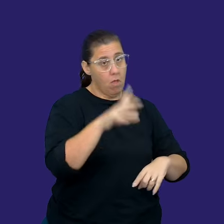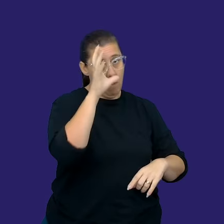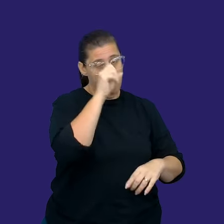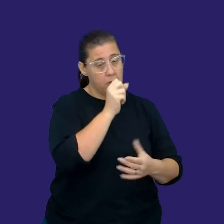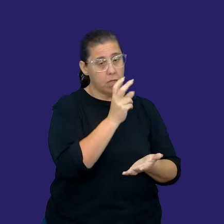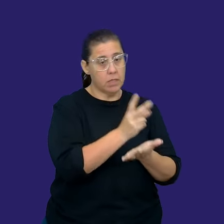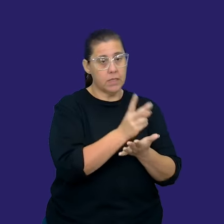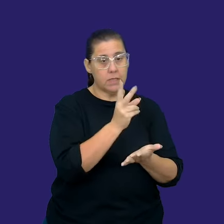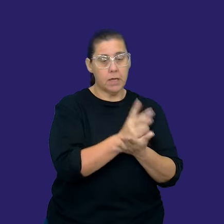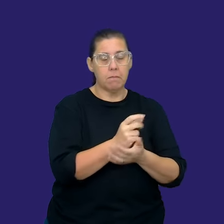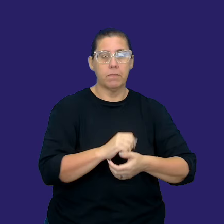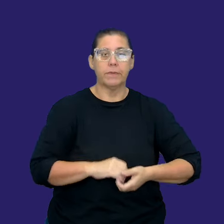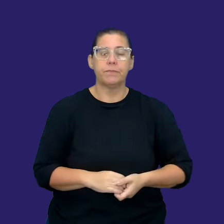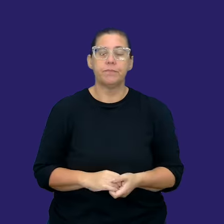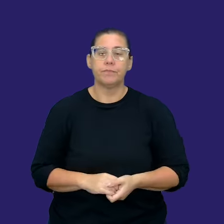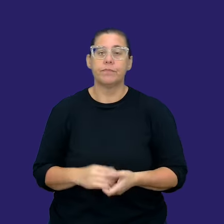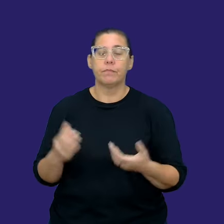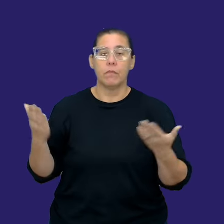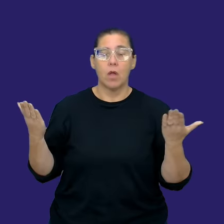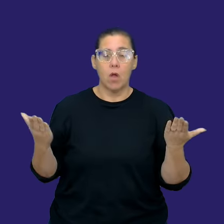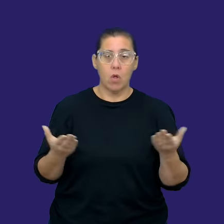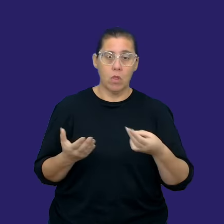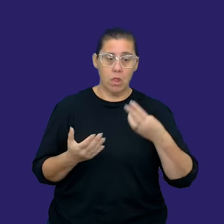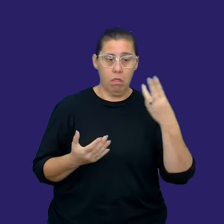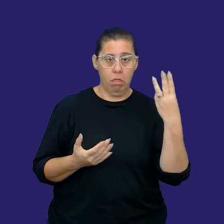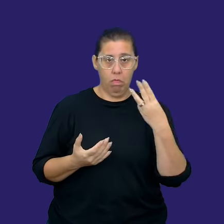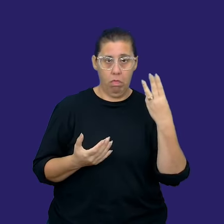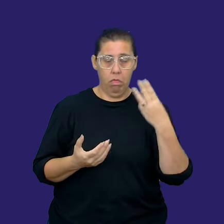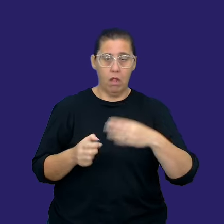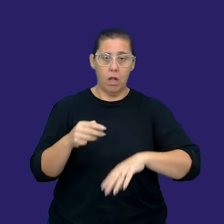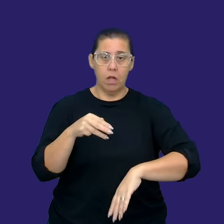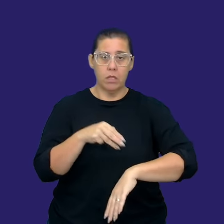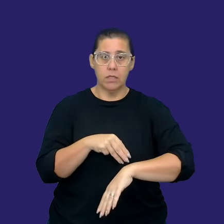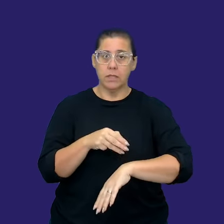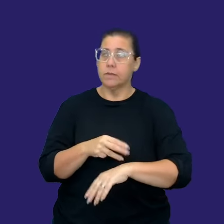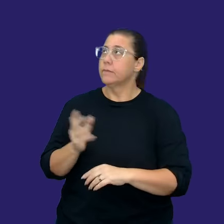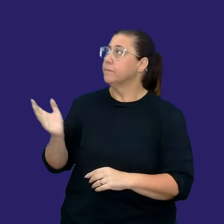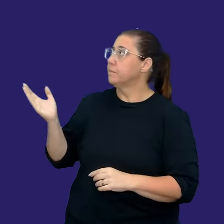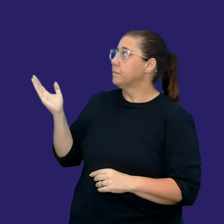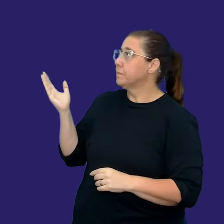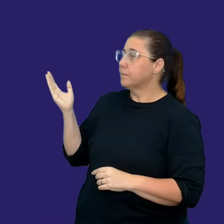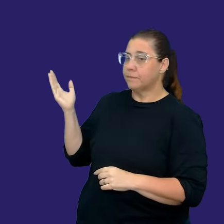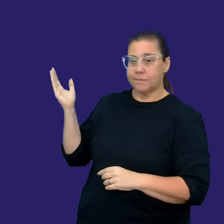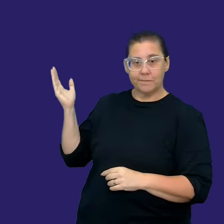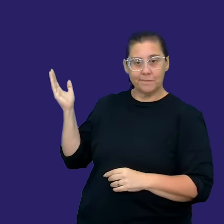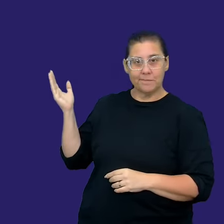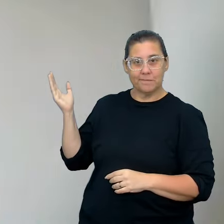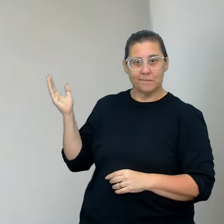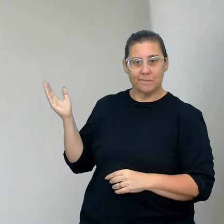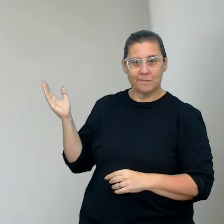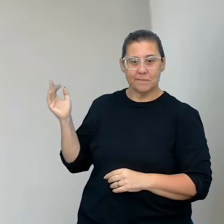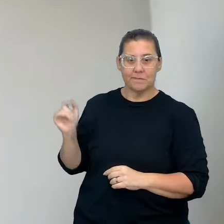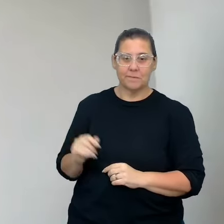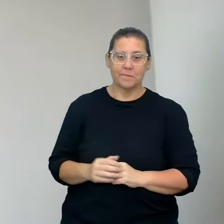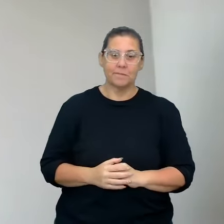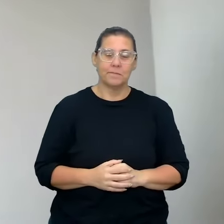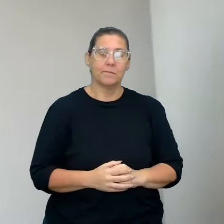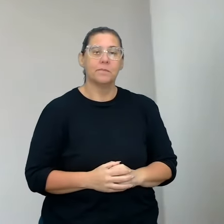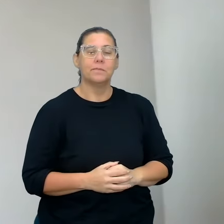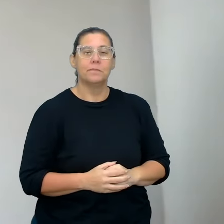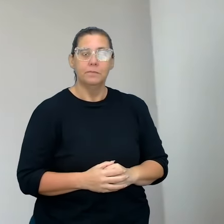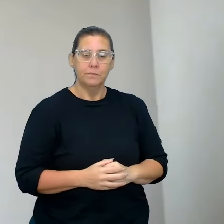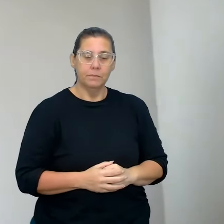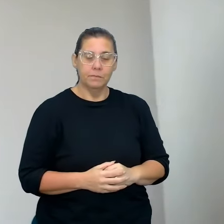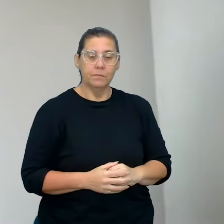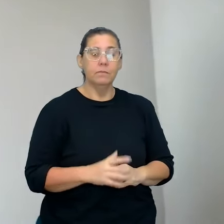dessa construção. Estamos aqui, professores, iniciando o nosso terceiro momento.